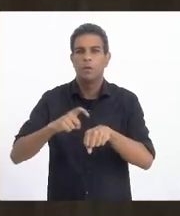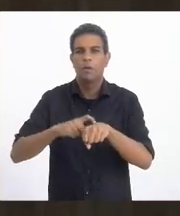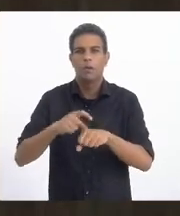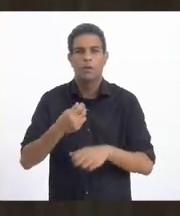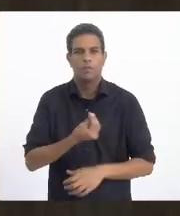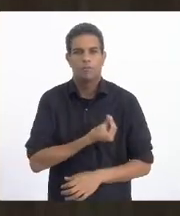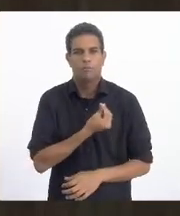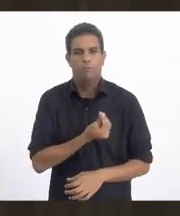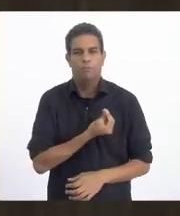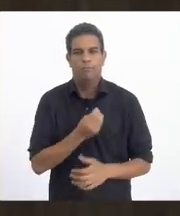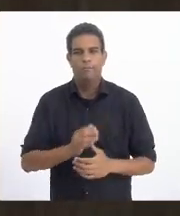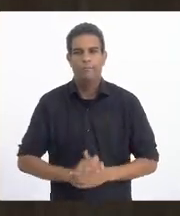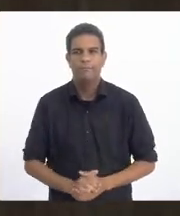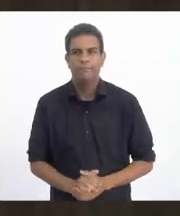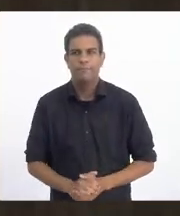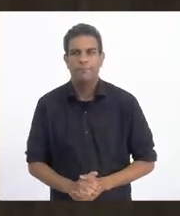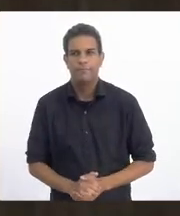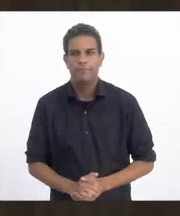presentes, e,